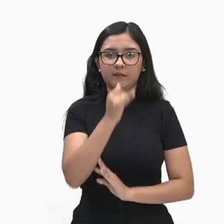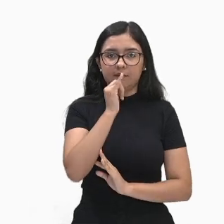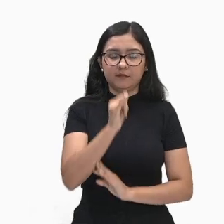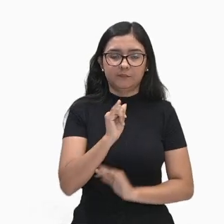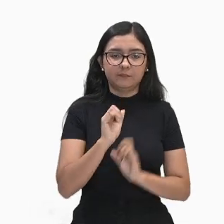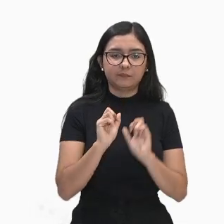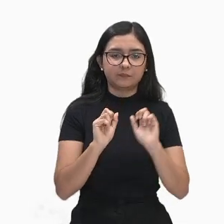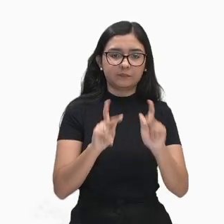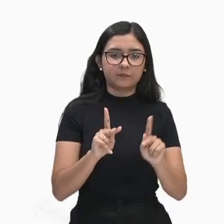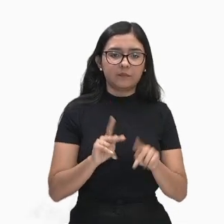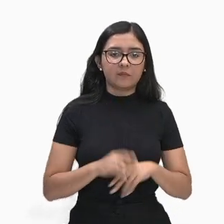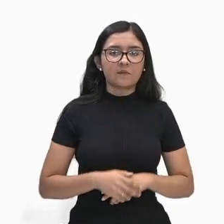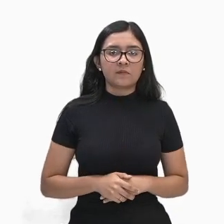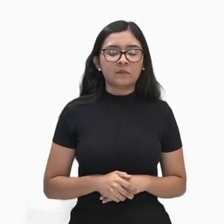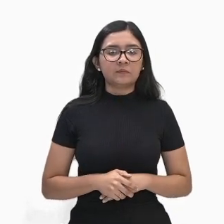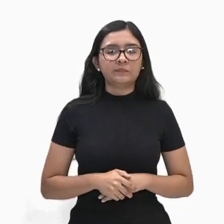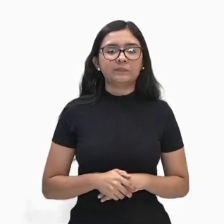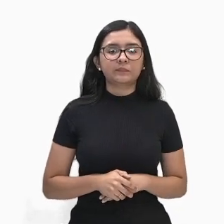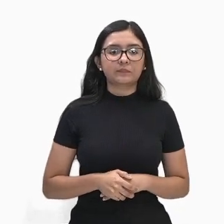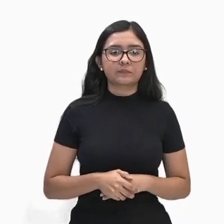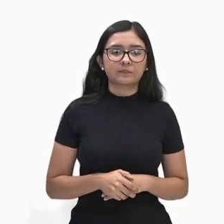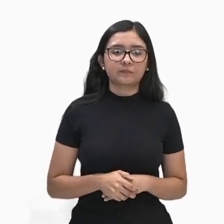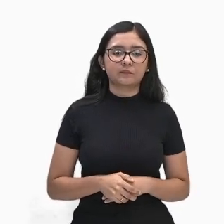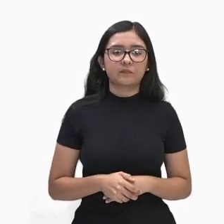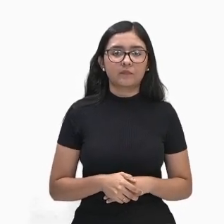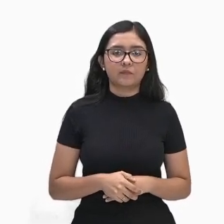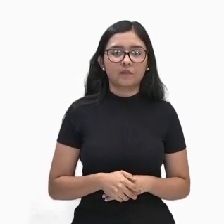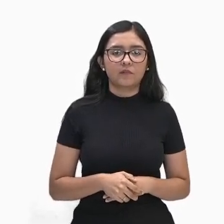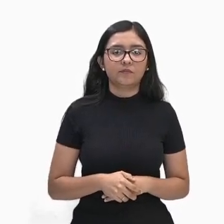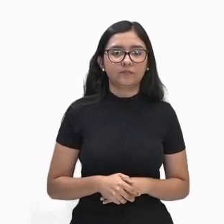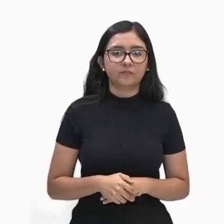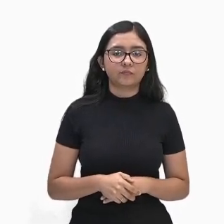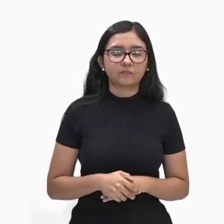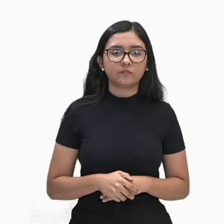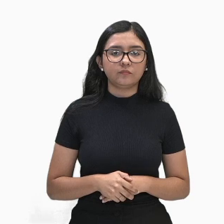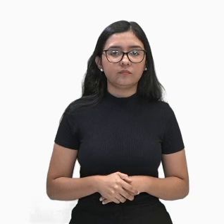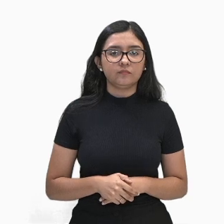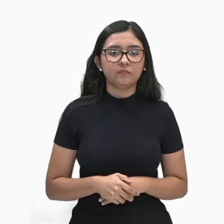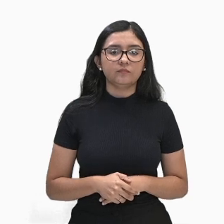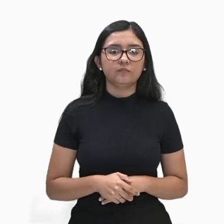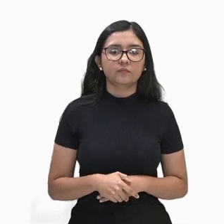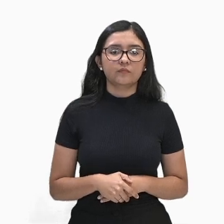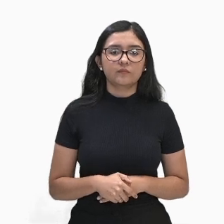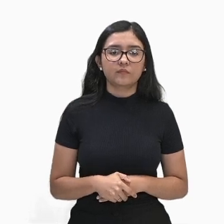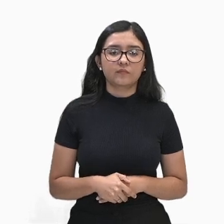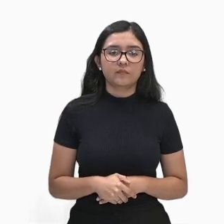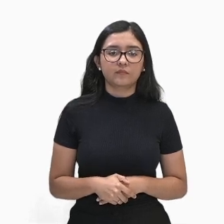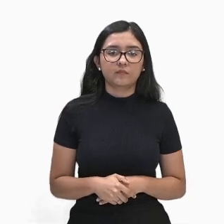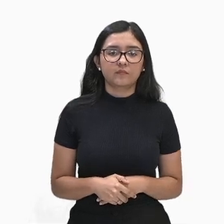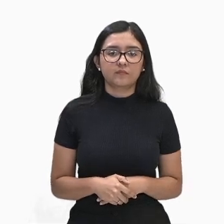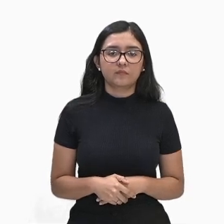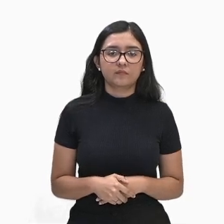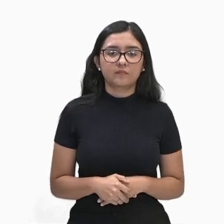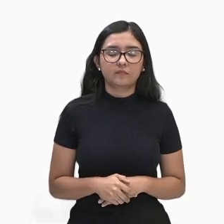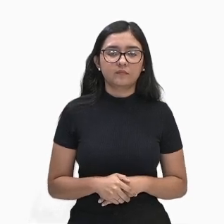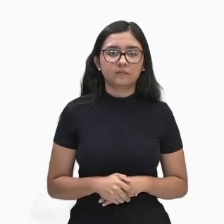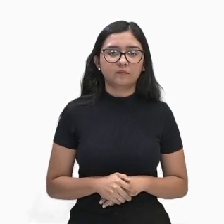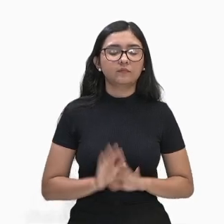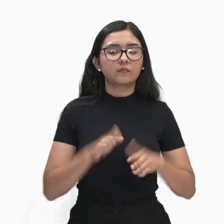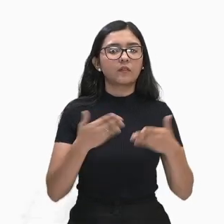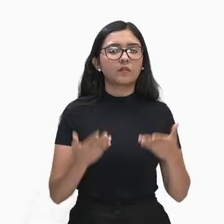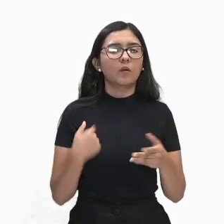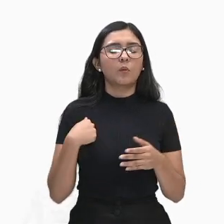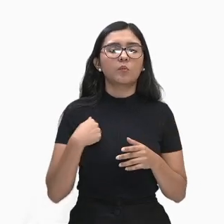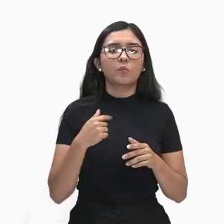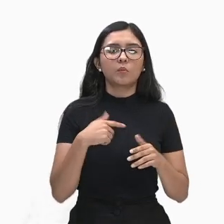legal, pessoal? Bem, dessa forma, qualquer quantidade de